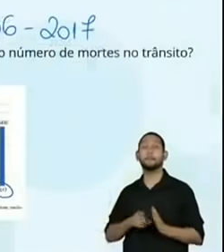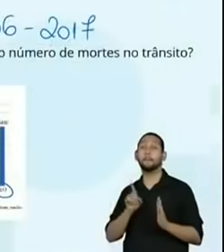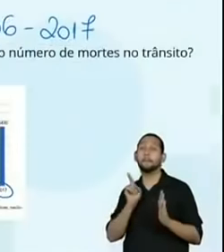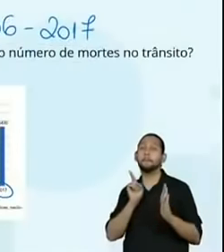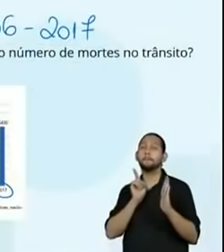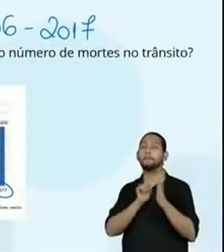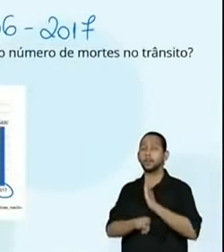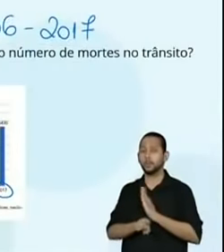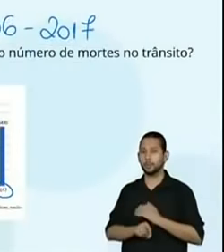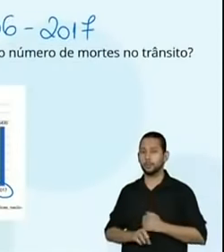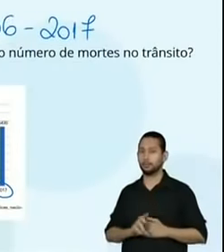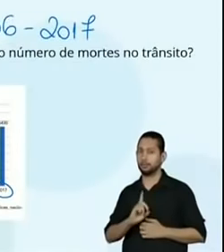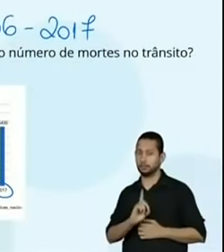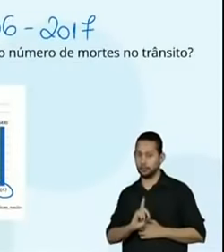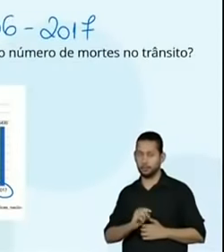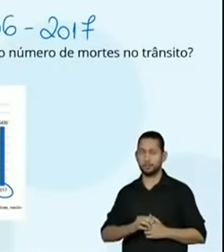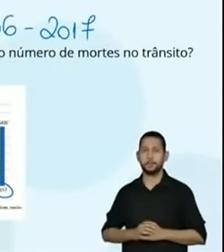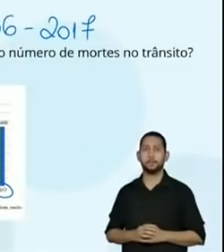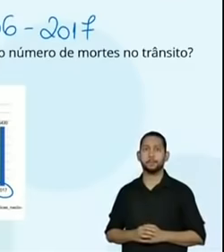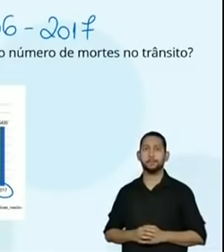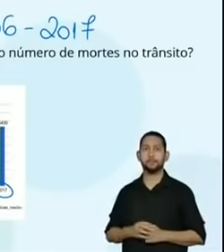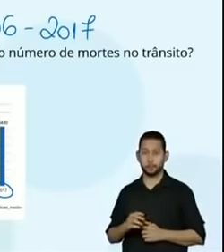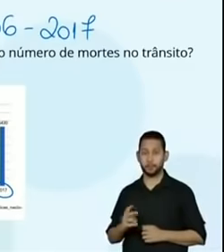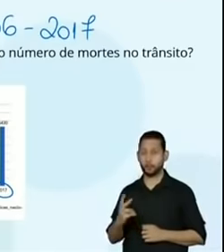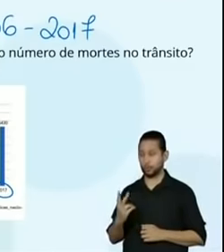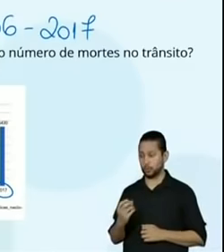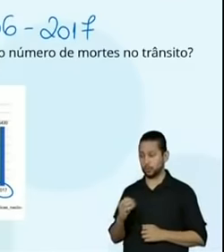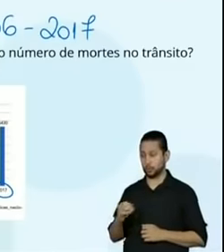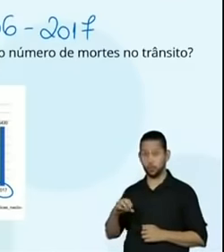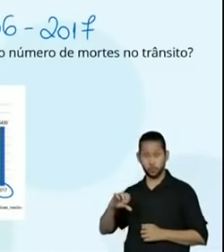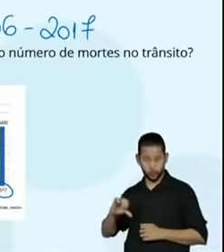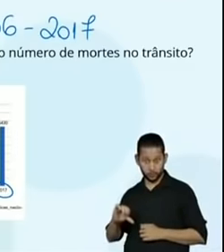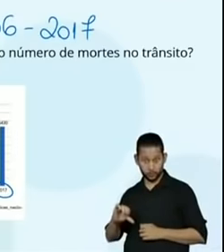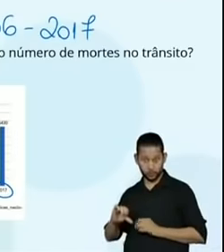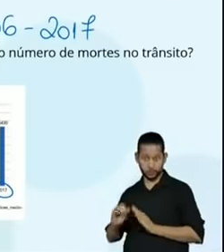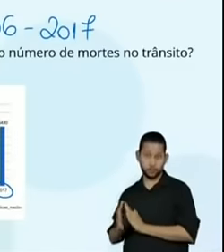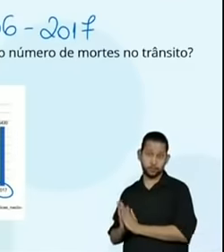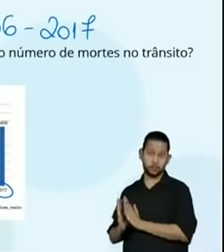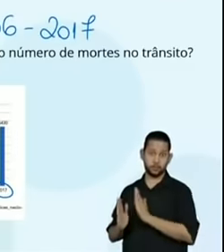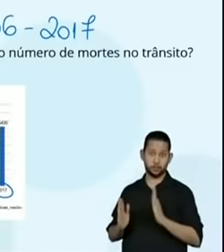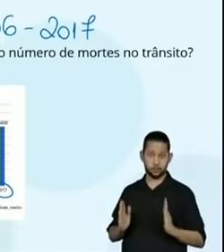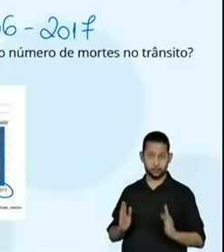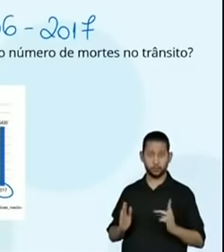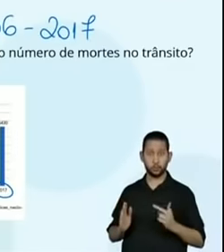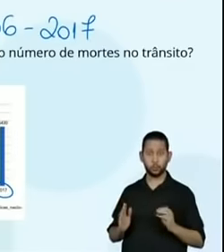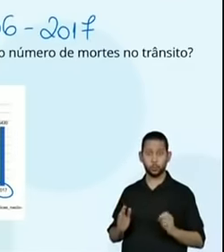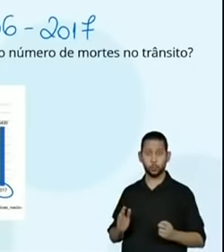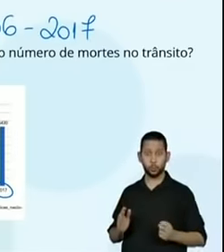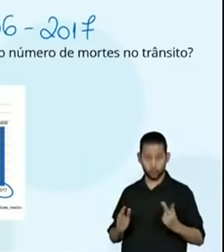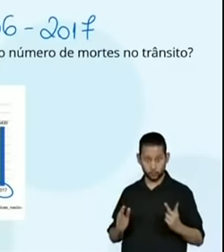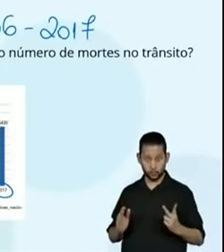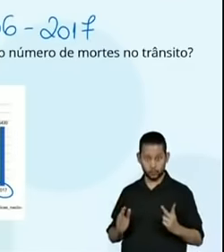Perguntinha D. De 2009 a 2012, houve